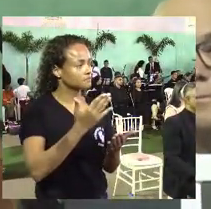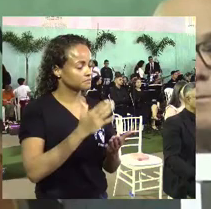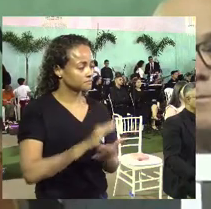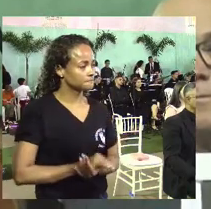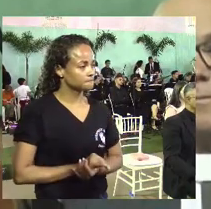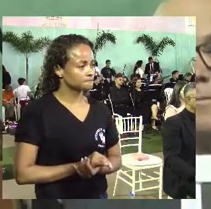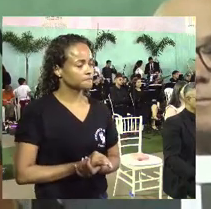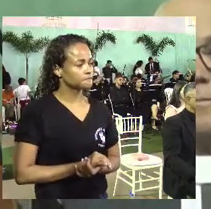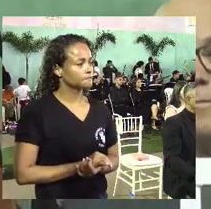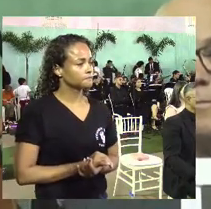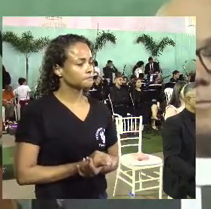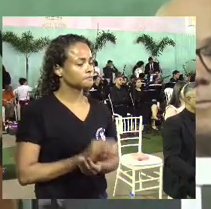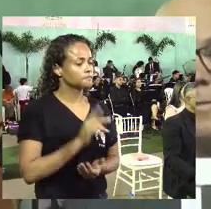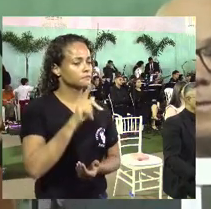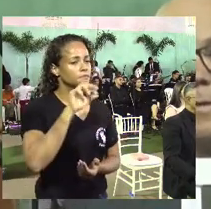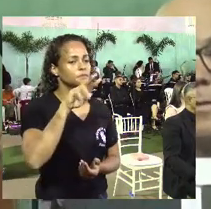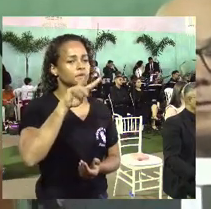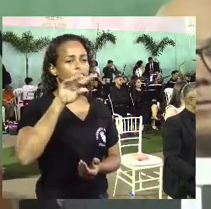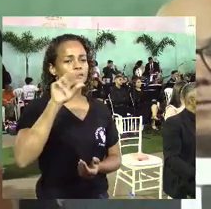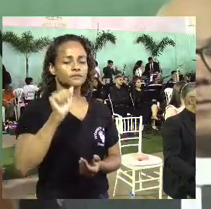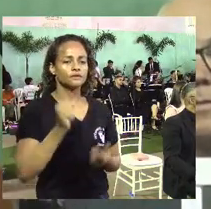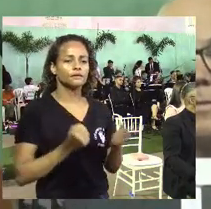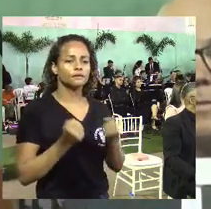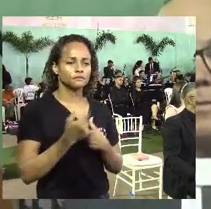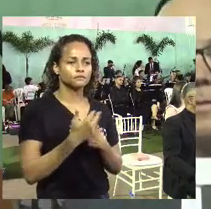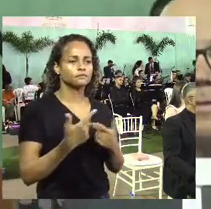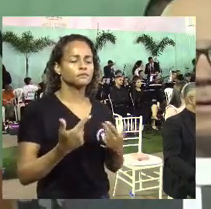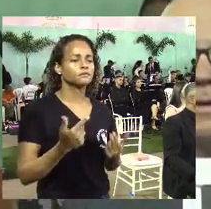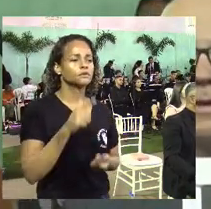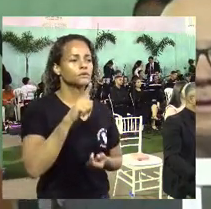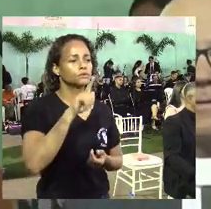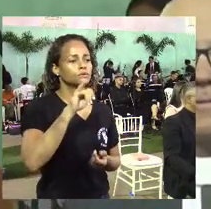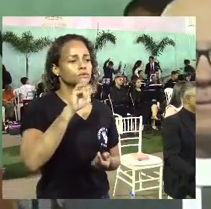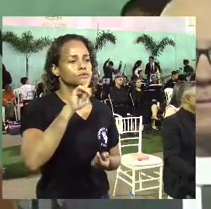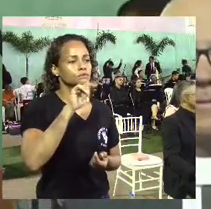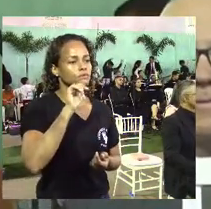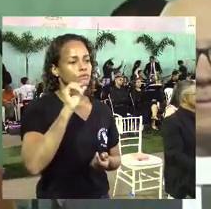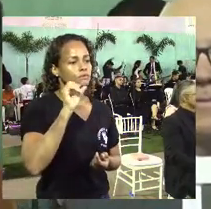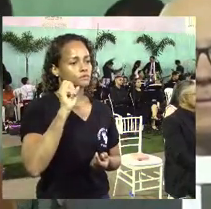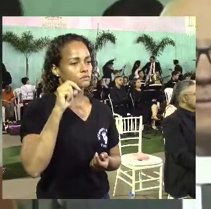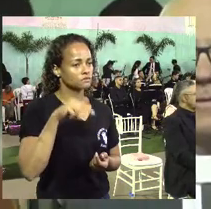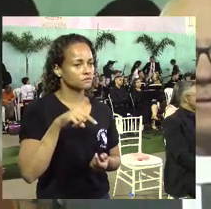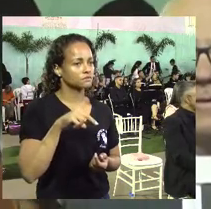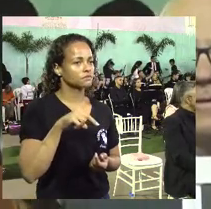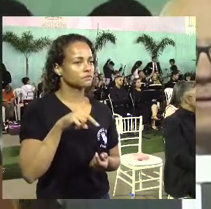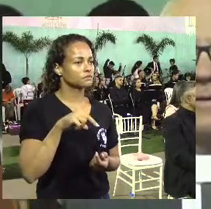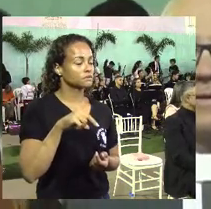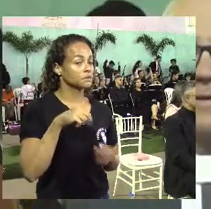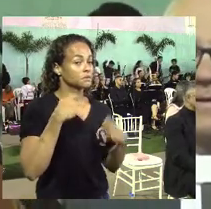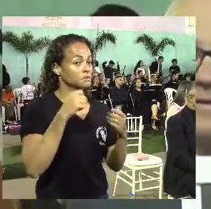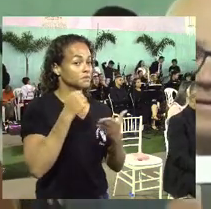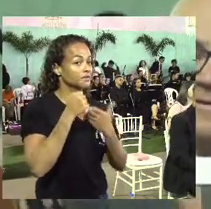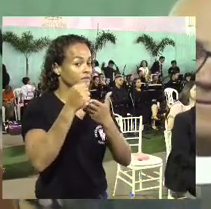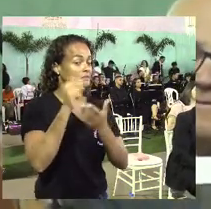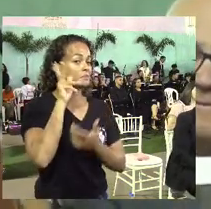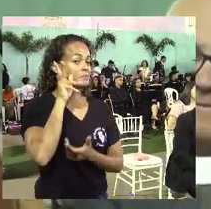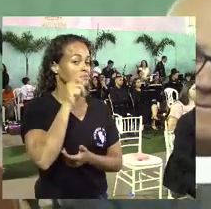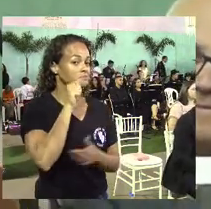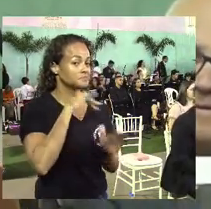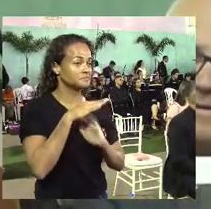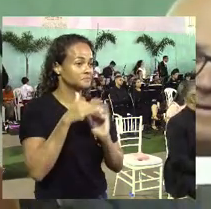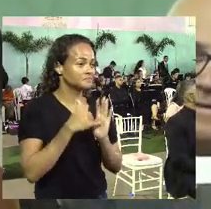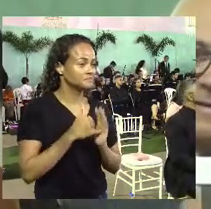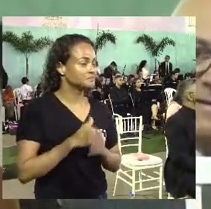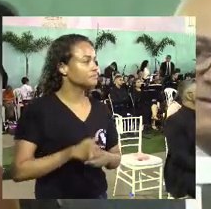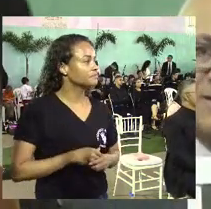é Paiva veículos Cadê o Gilson corre lá que você vai ter que levar todo mundo hoje para Porto Velho tá então na hora você já